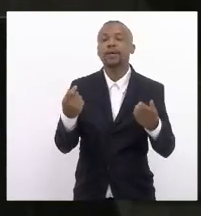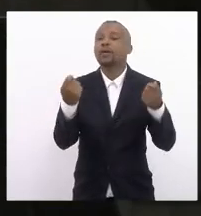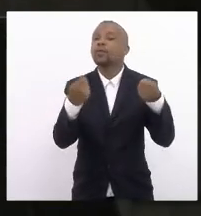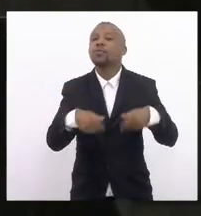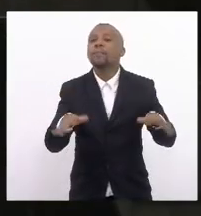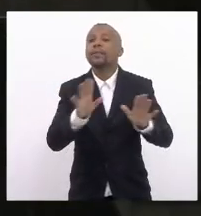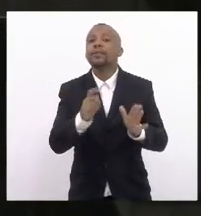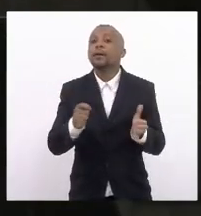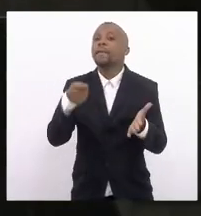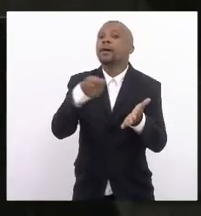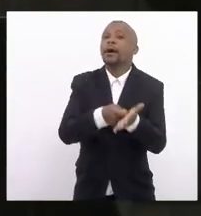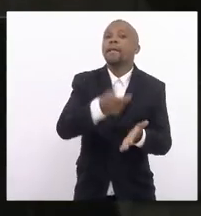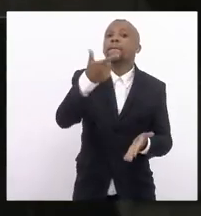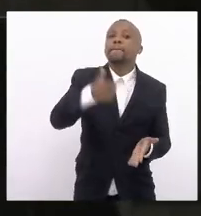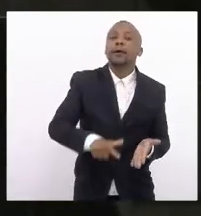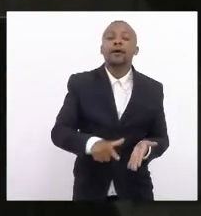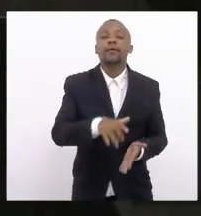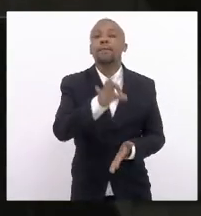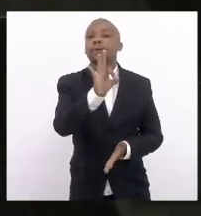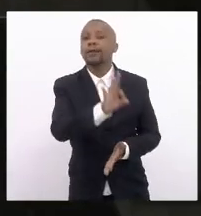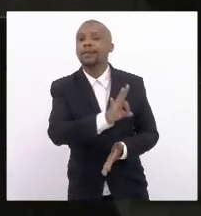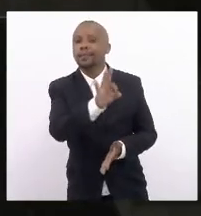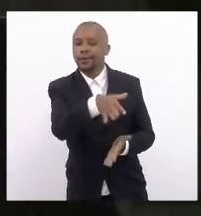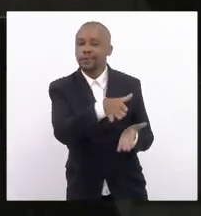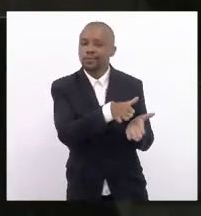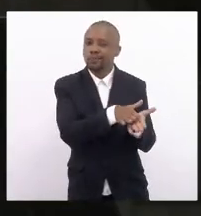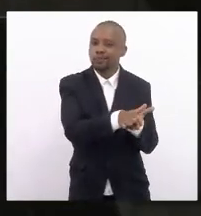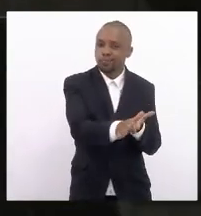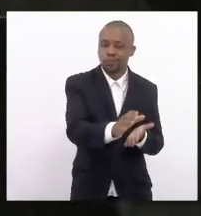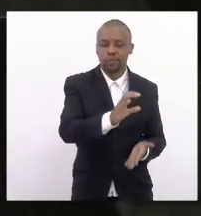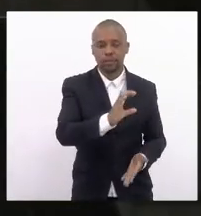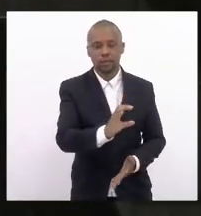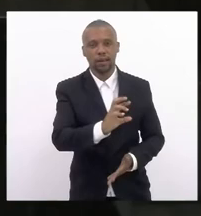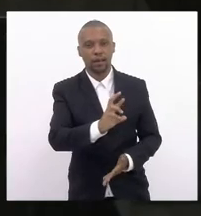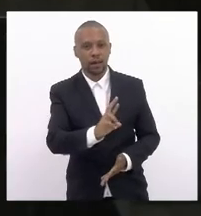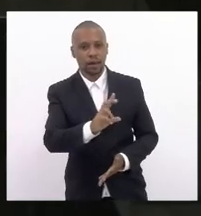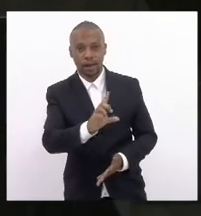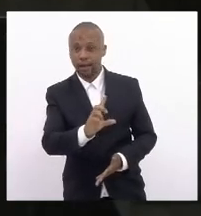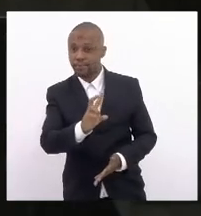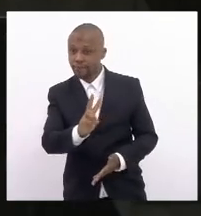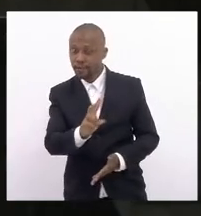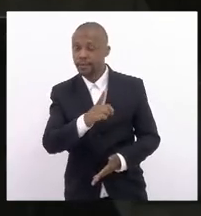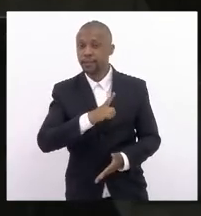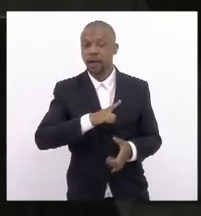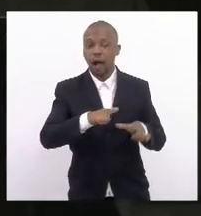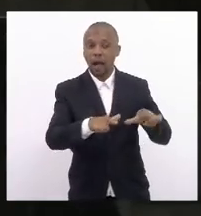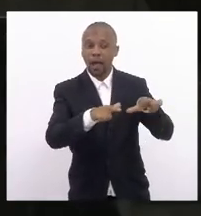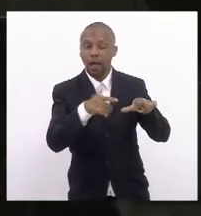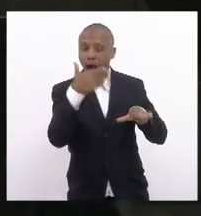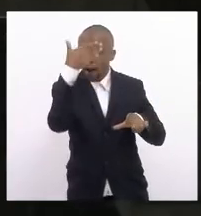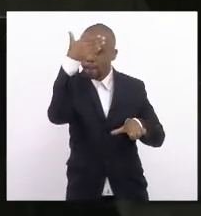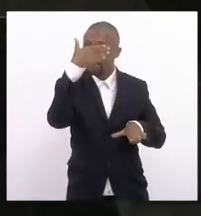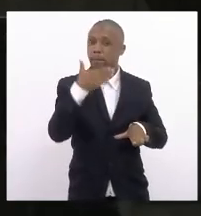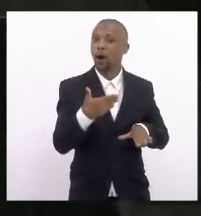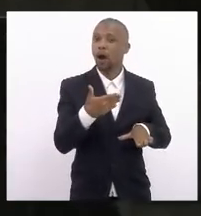pagar pela taxa de emissão do CRLV, que é o Certificado de